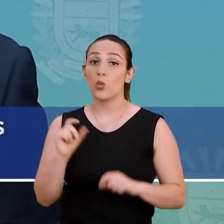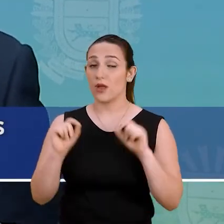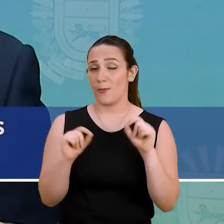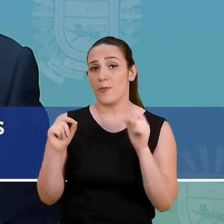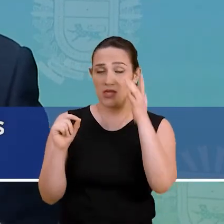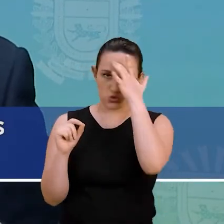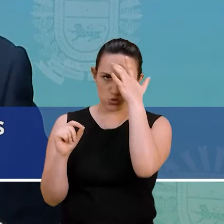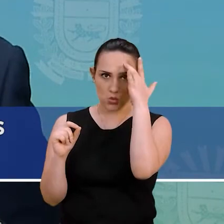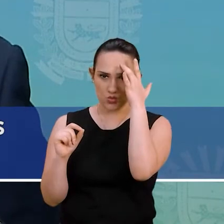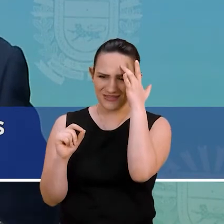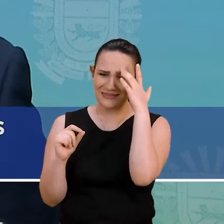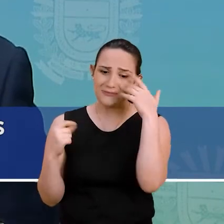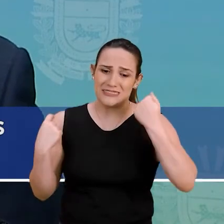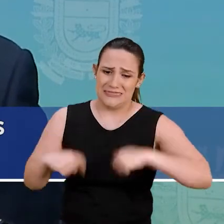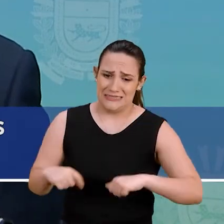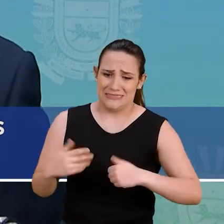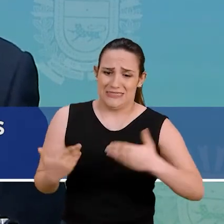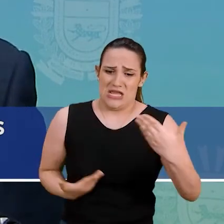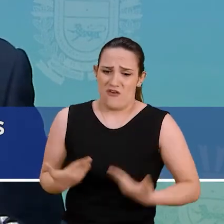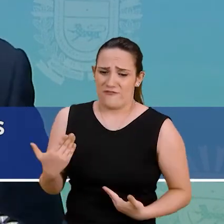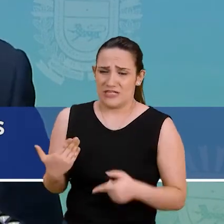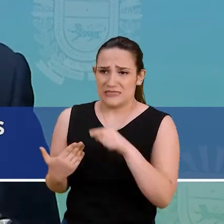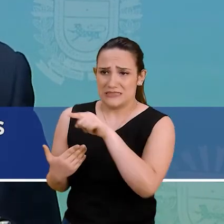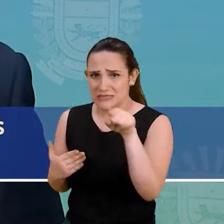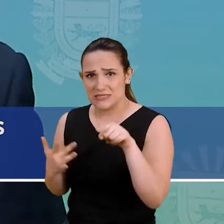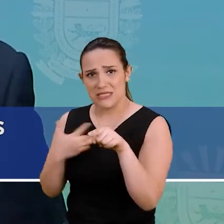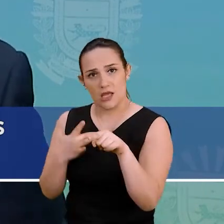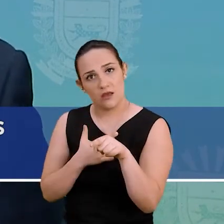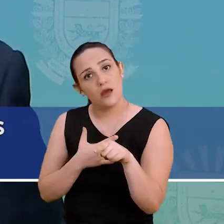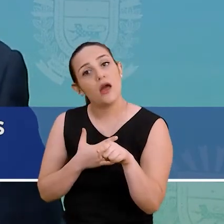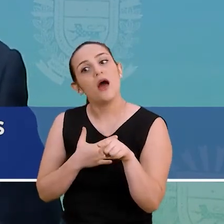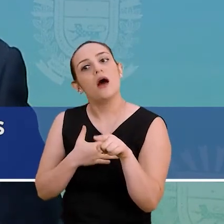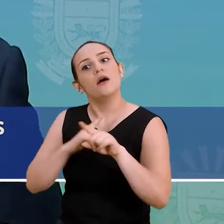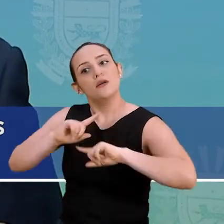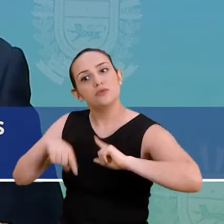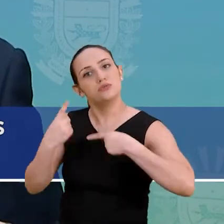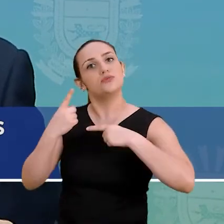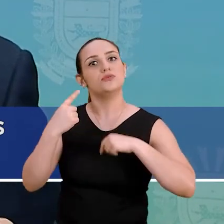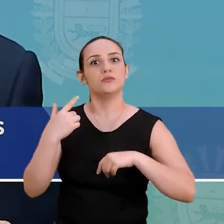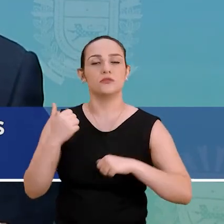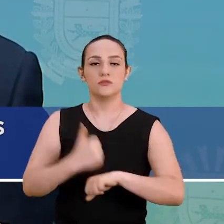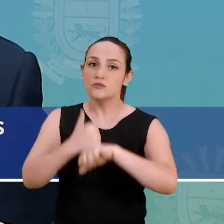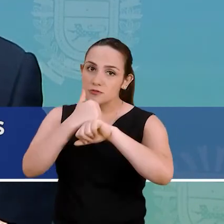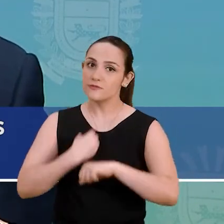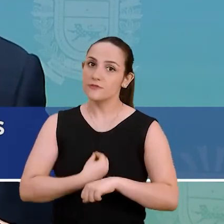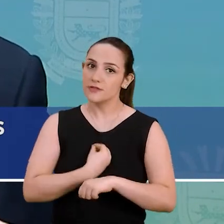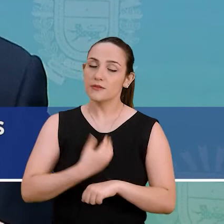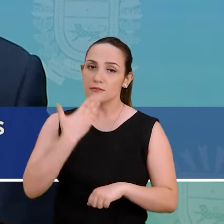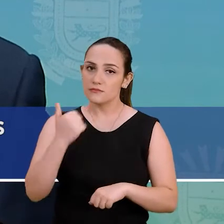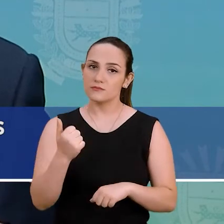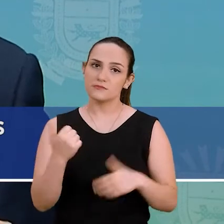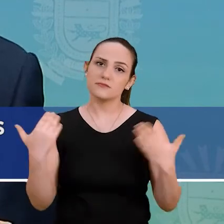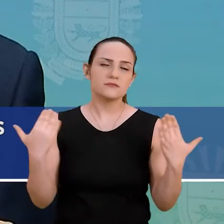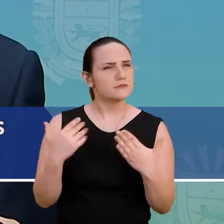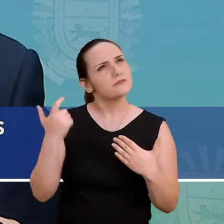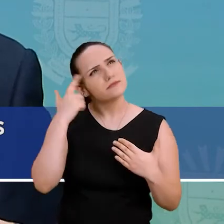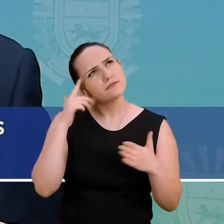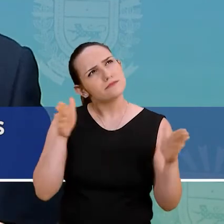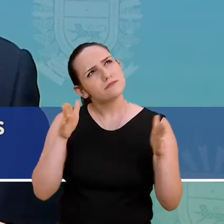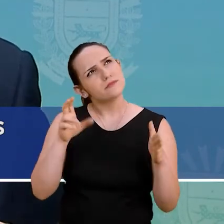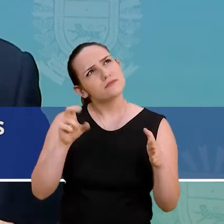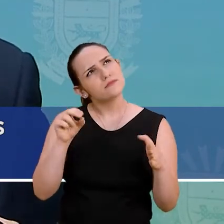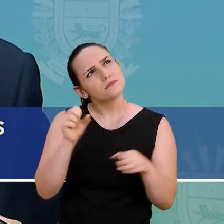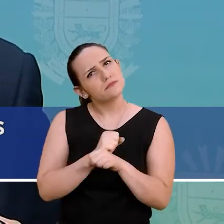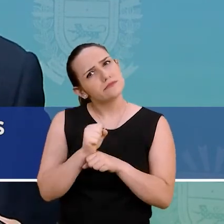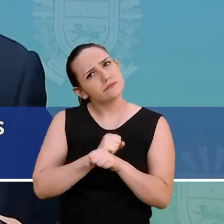que as pessoas que utilizam esses serviços de saúde possam ter uma qualidade de vida melhor. E